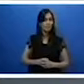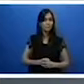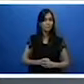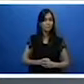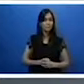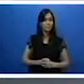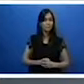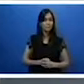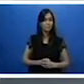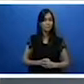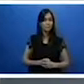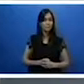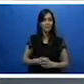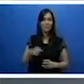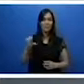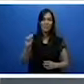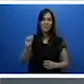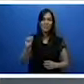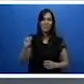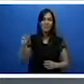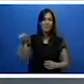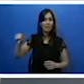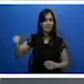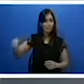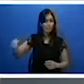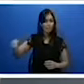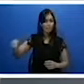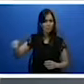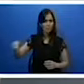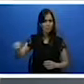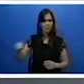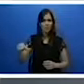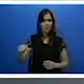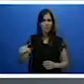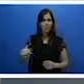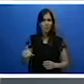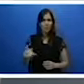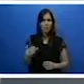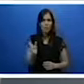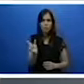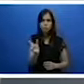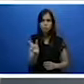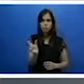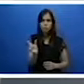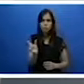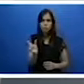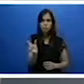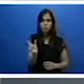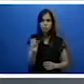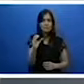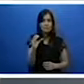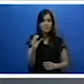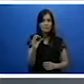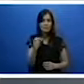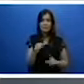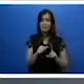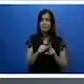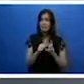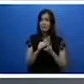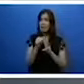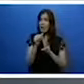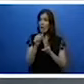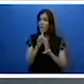menos 89. Eu não posso colocar 89 aqui, viu? Terceiro ano, ó. Ah, tá vazio, eu vou colocar aqui.